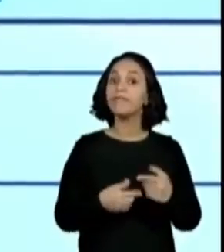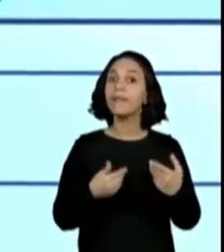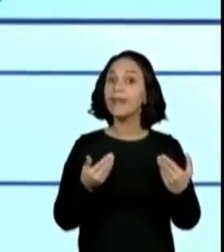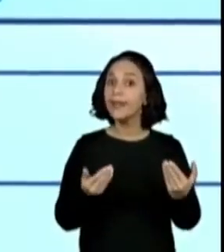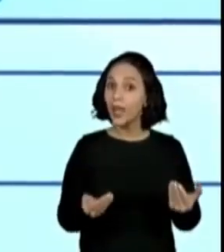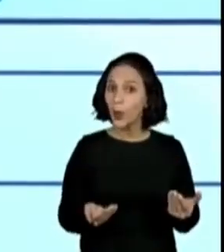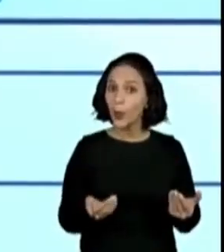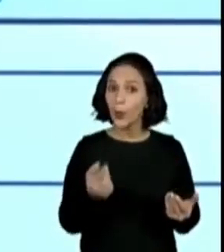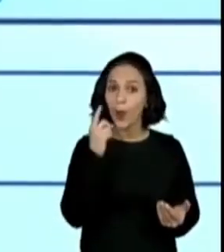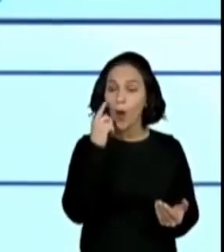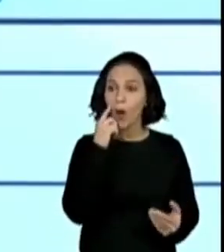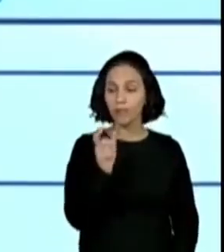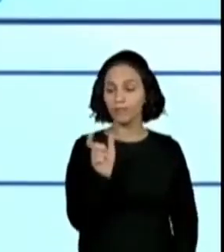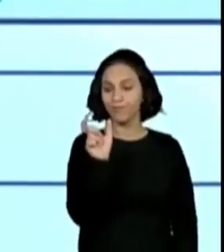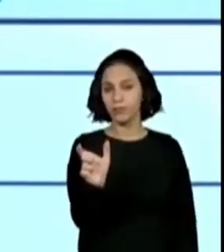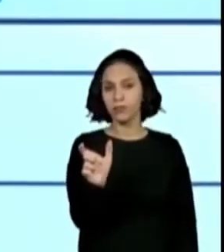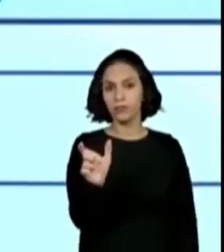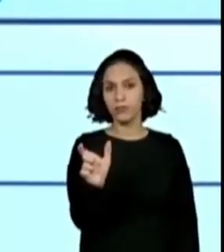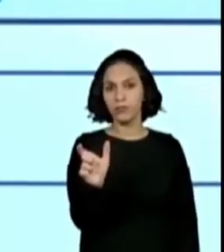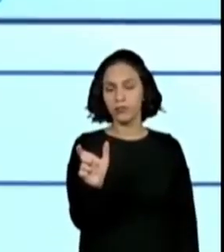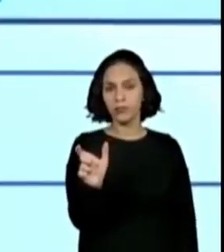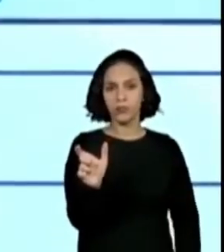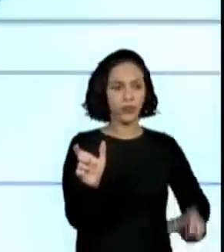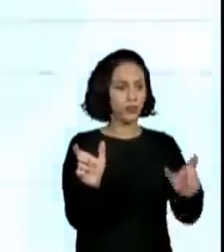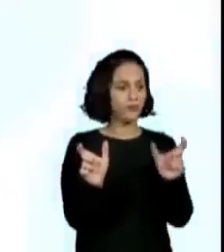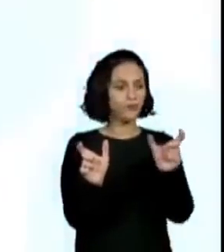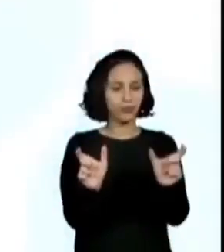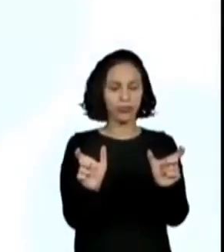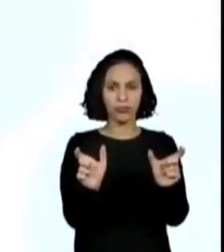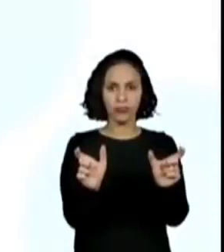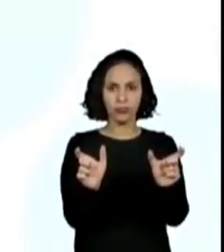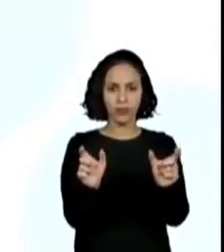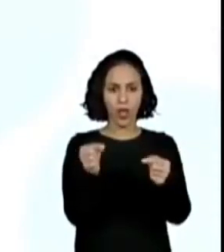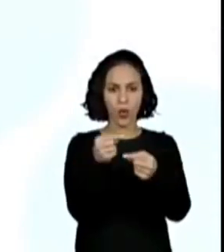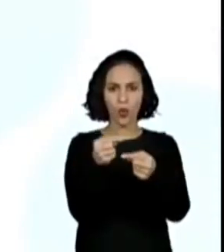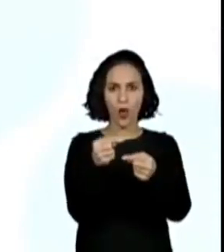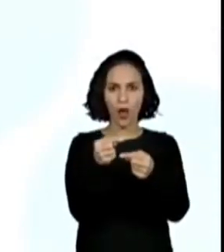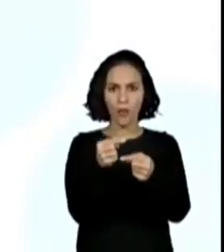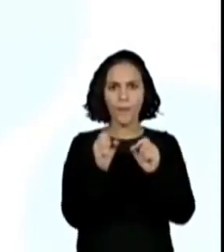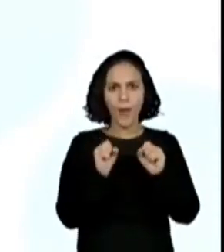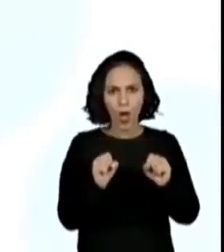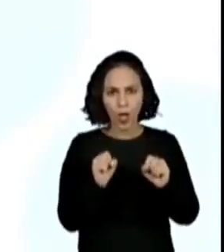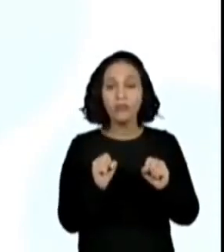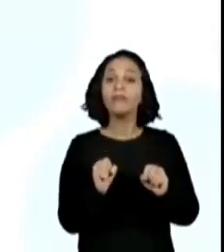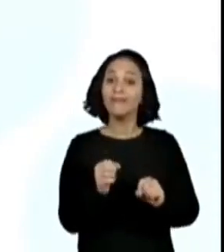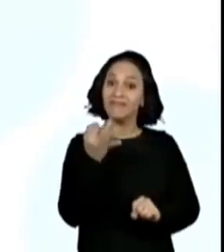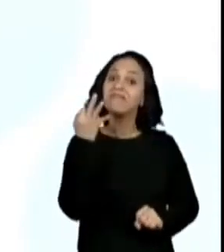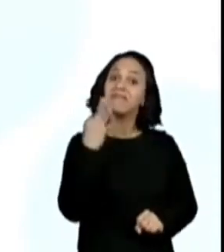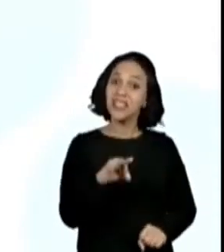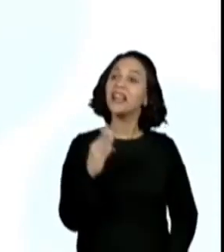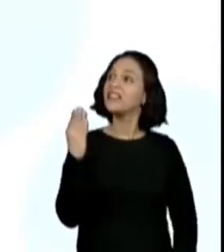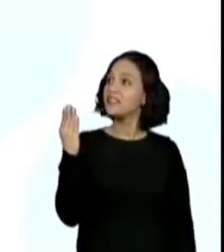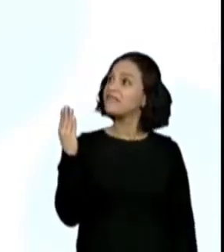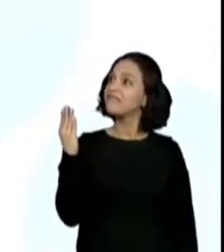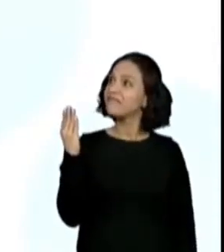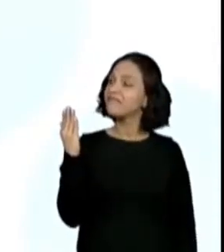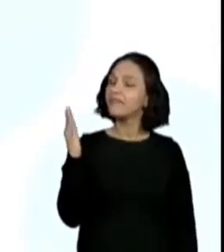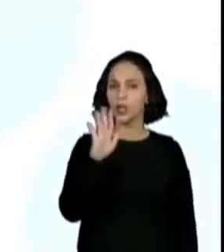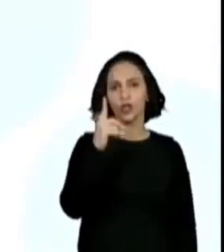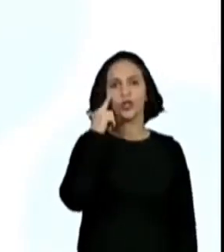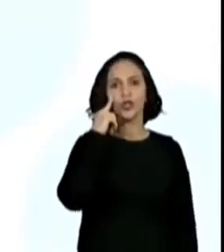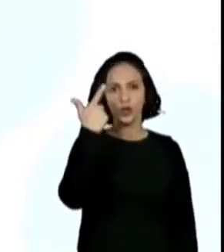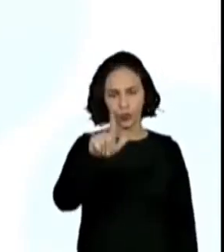portanto sim pois ambas as adições O resultado é 100 então é correto afirmar Então vamos lá de